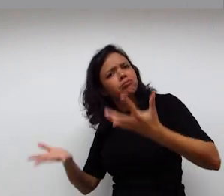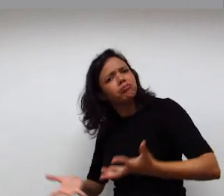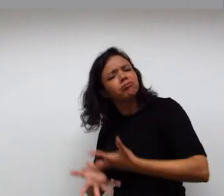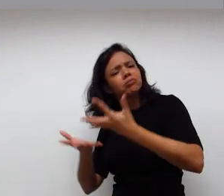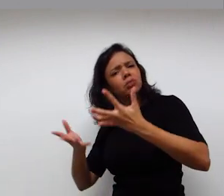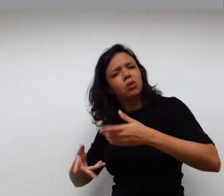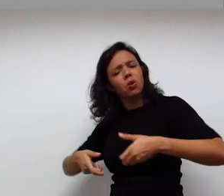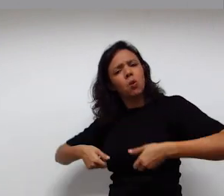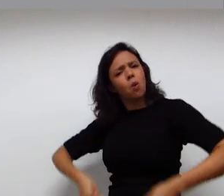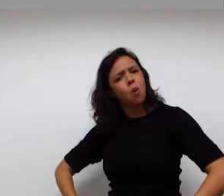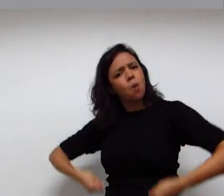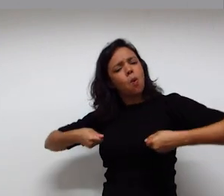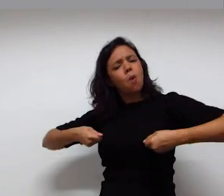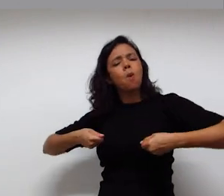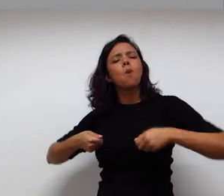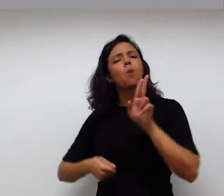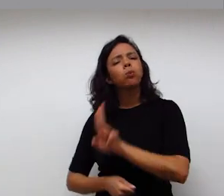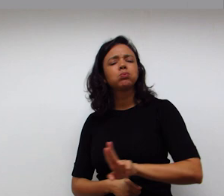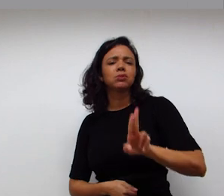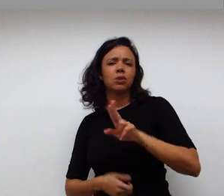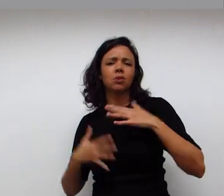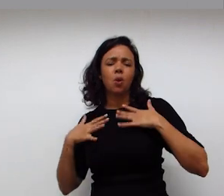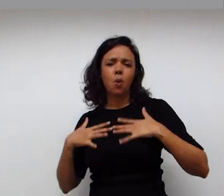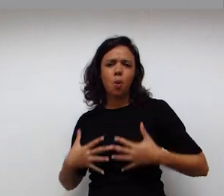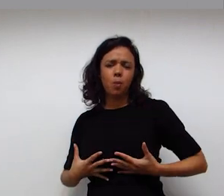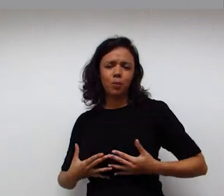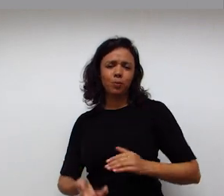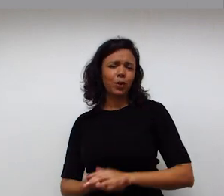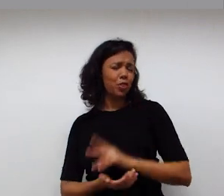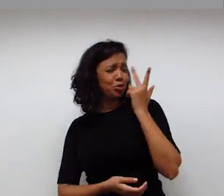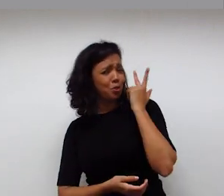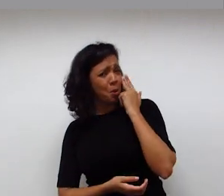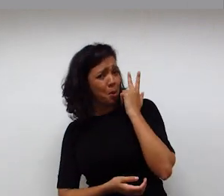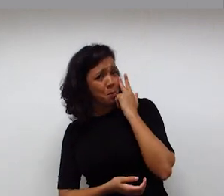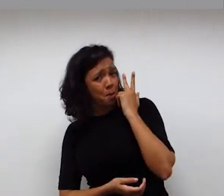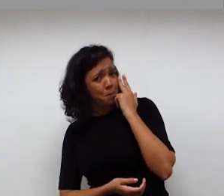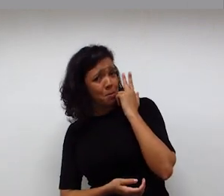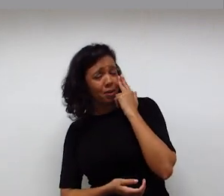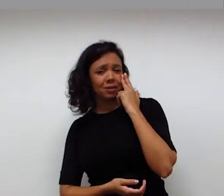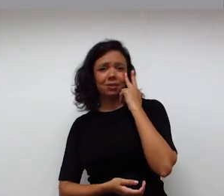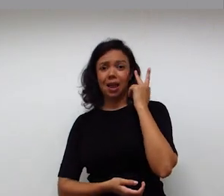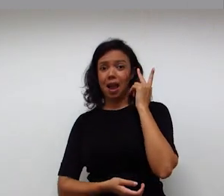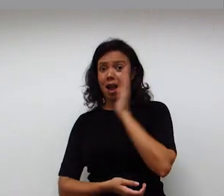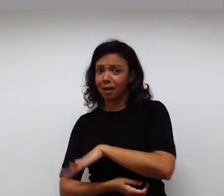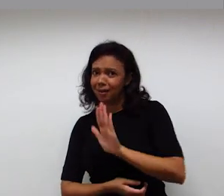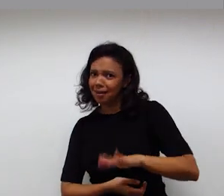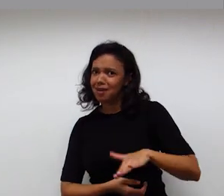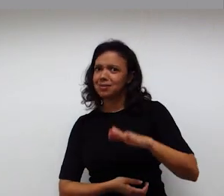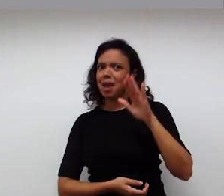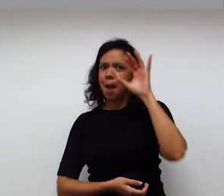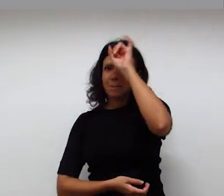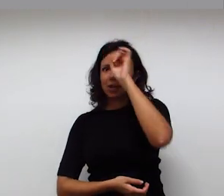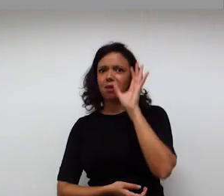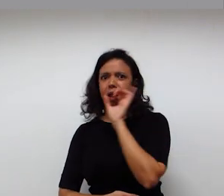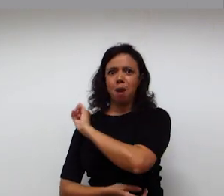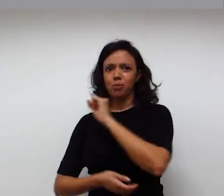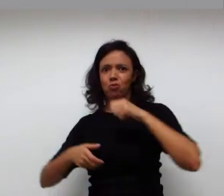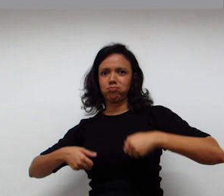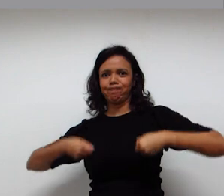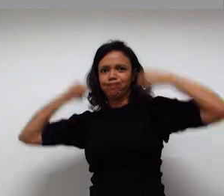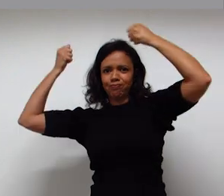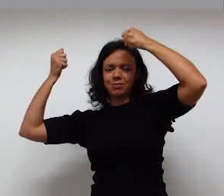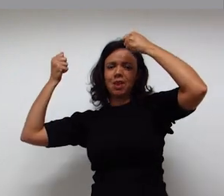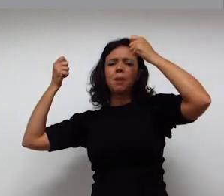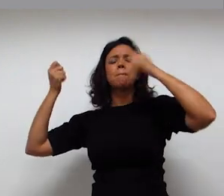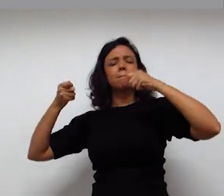colocando essa roupa nela. As crianças normalmente aprendem primeiro a tirar a roupa. E aí você pode tirar uma parte da